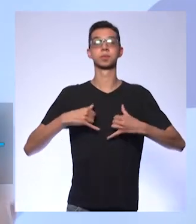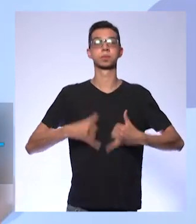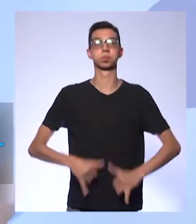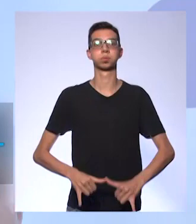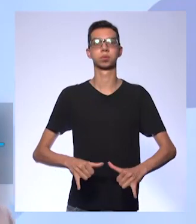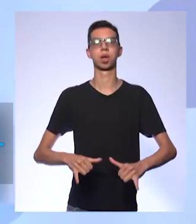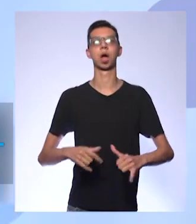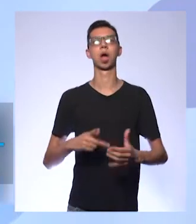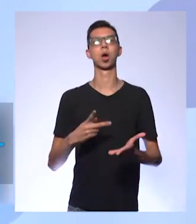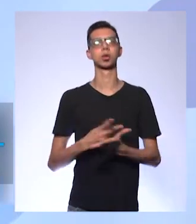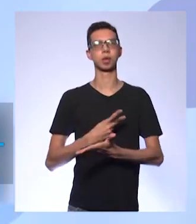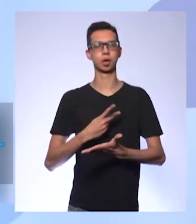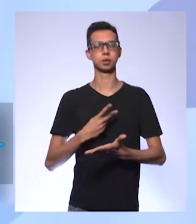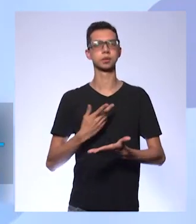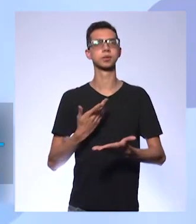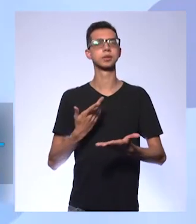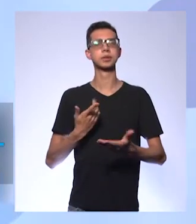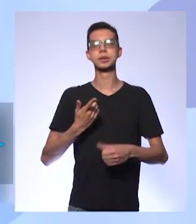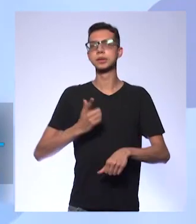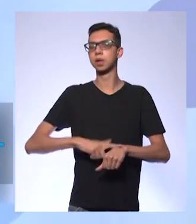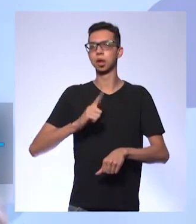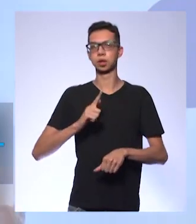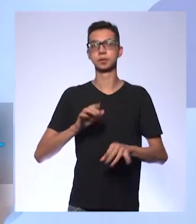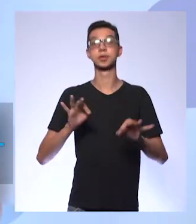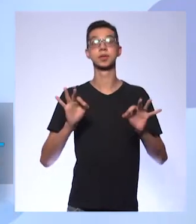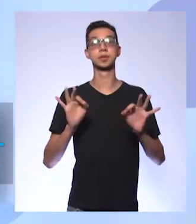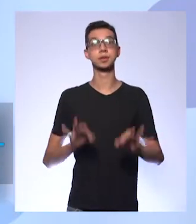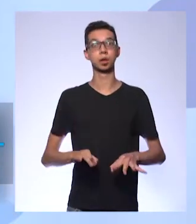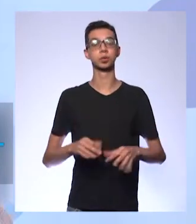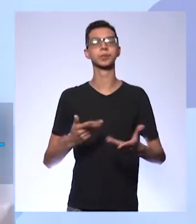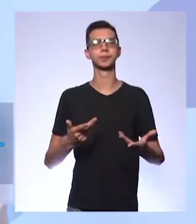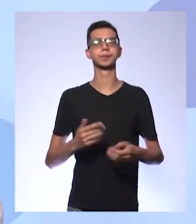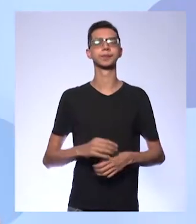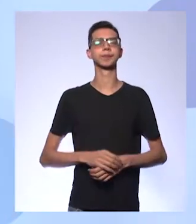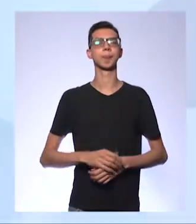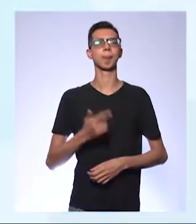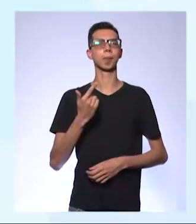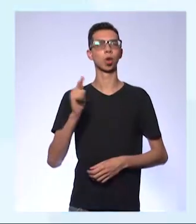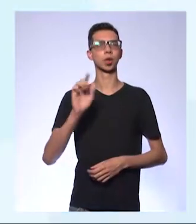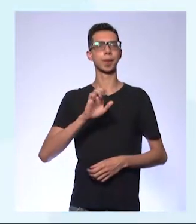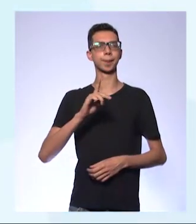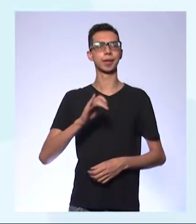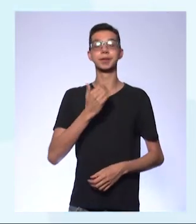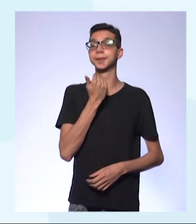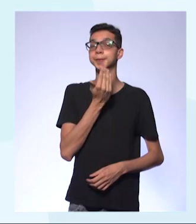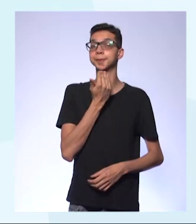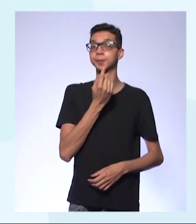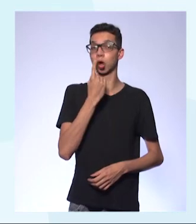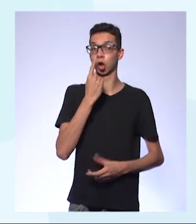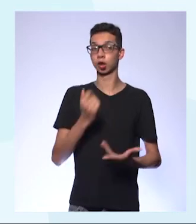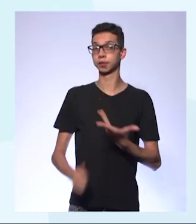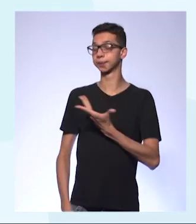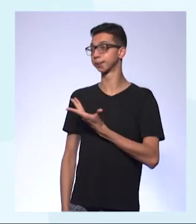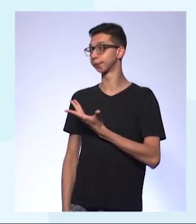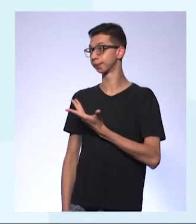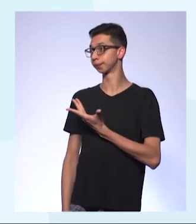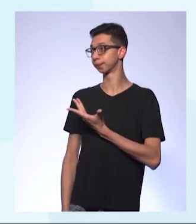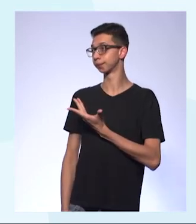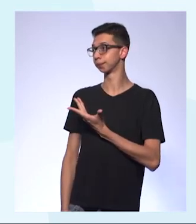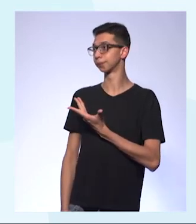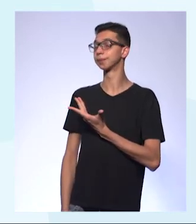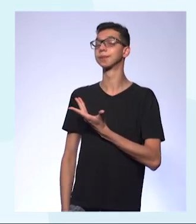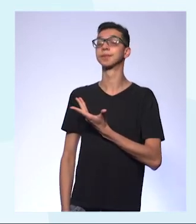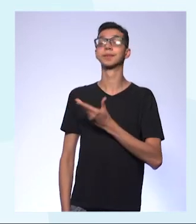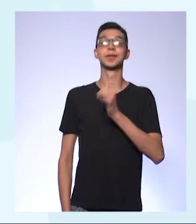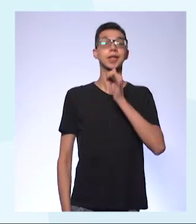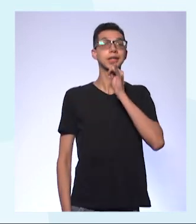ó, descarga elétrica na certa. Olha uma outra condição que os EPIs não adiantam muito, olha, essa outra condição, ó, que é